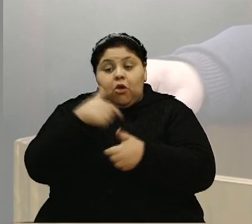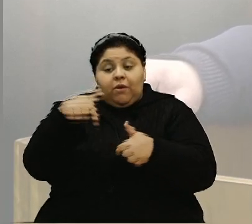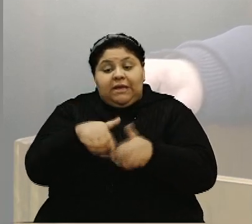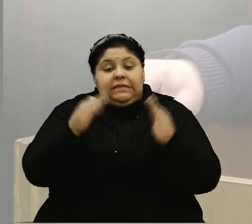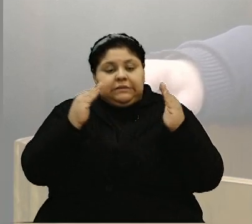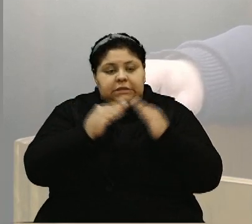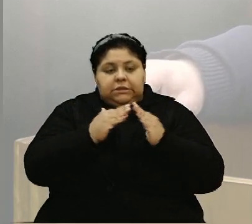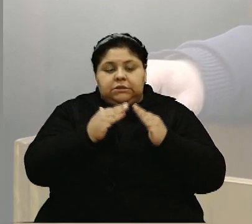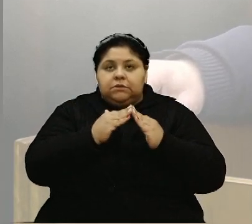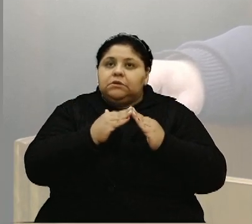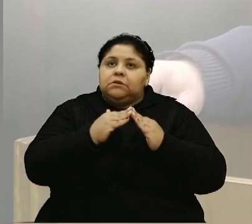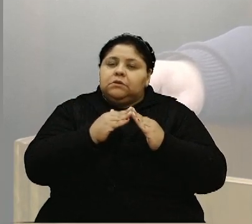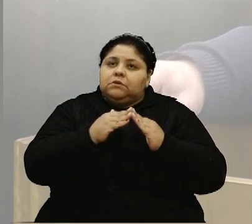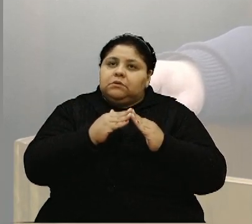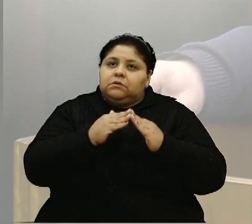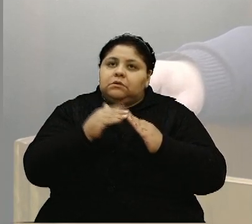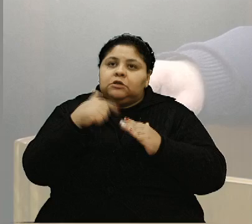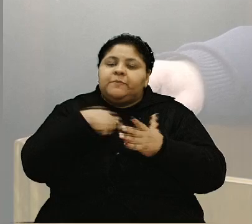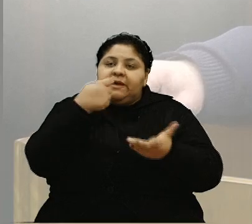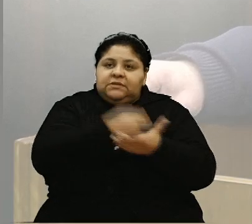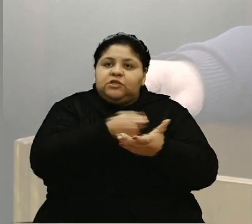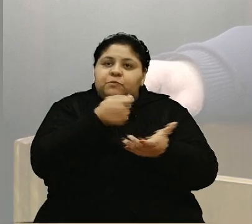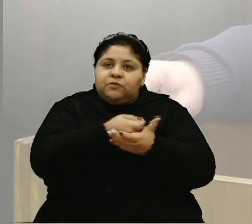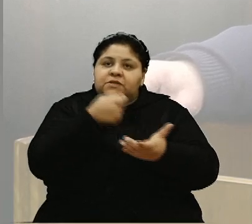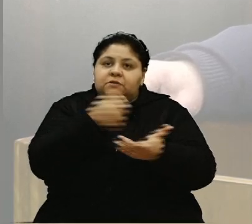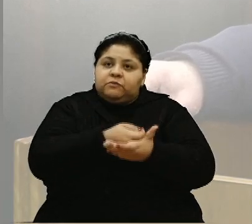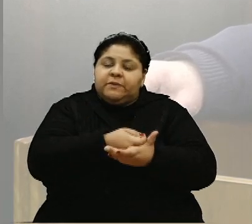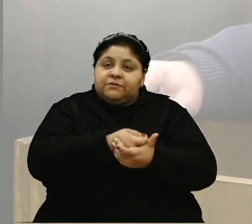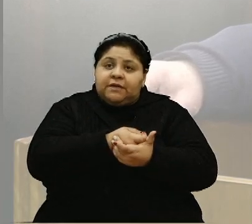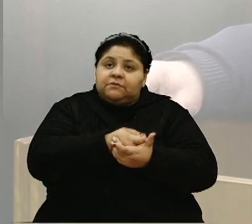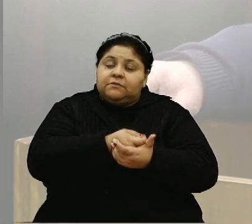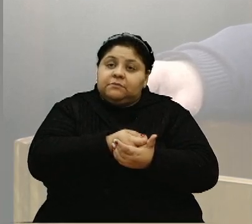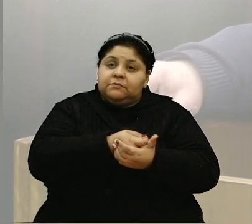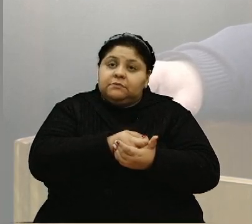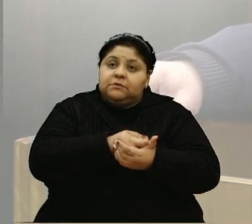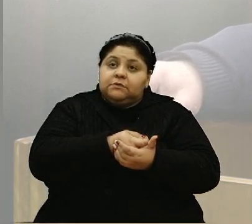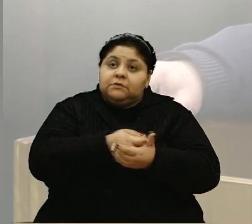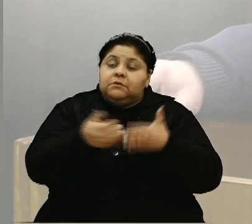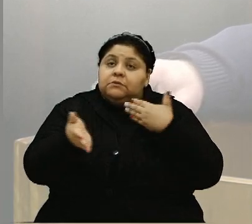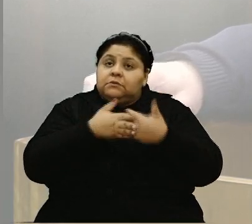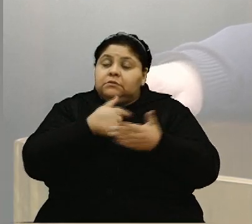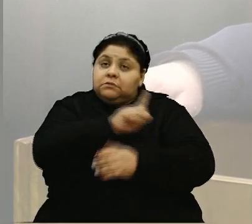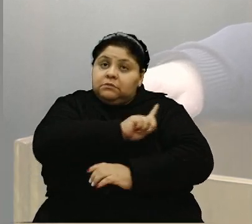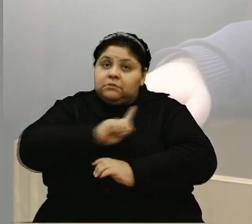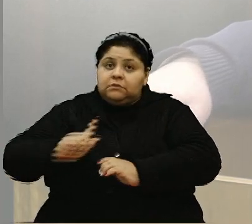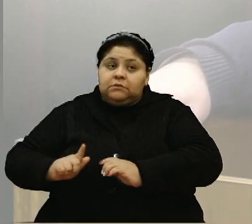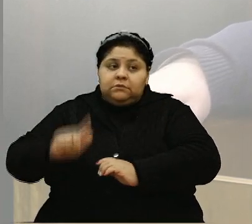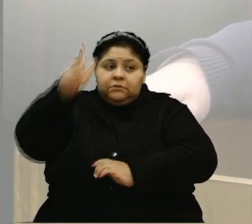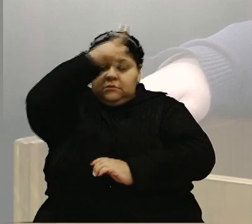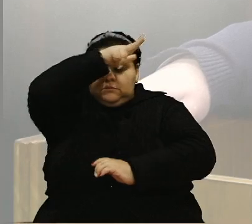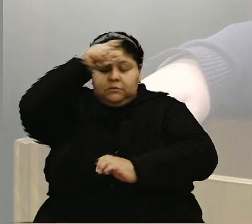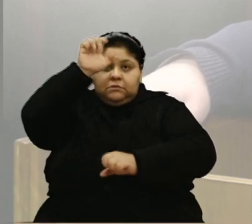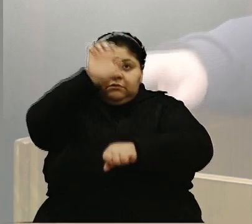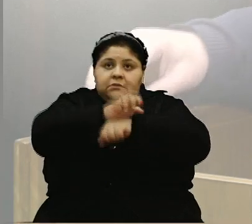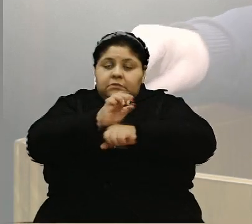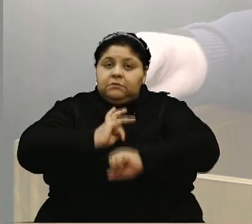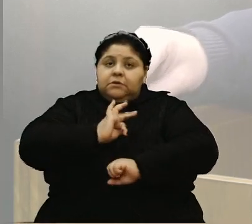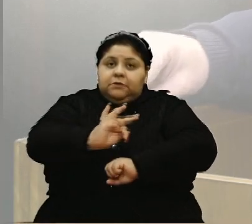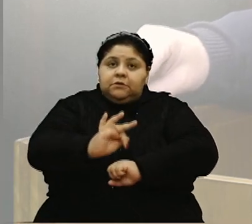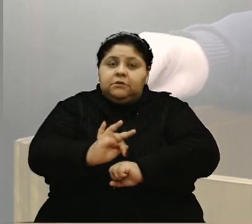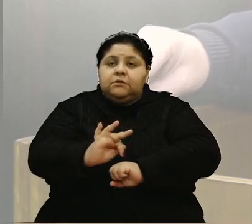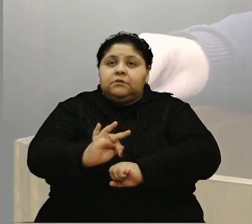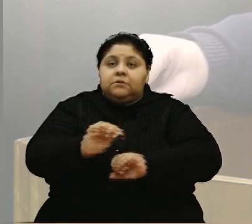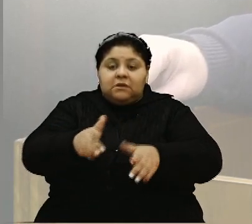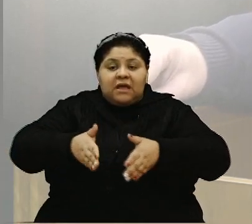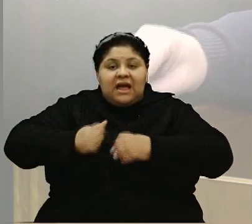casa, eu vou cobrar muito de qualquer governo que seja, municipal, estadual ou federal,